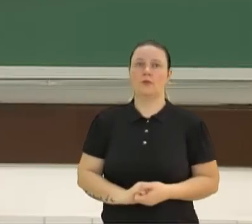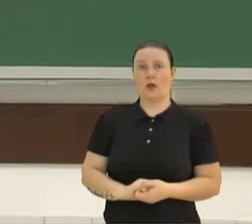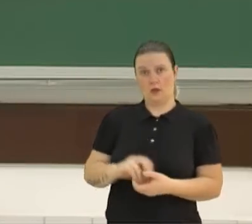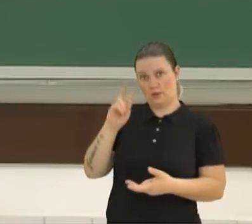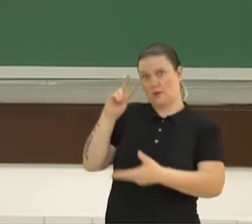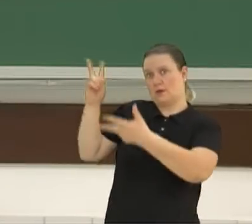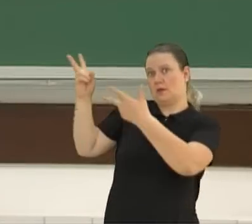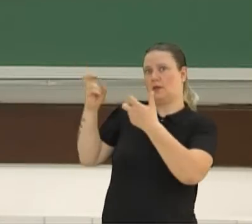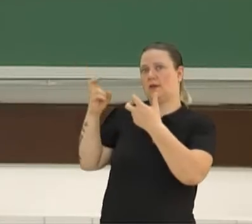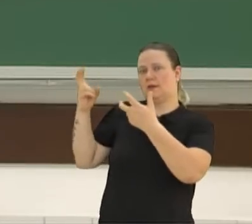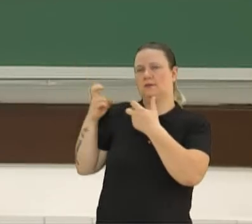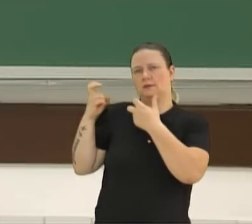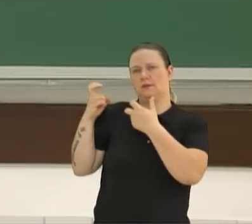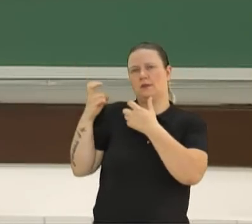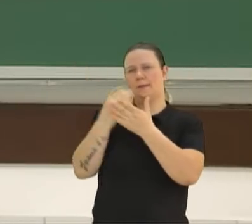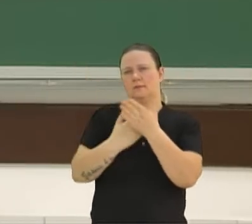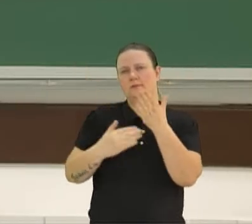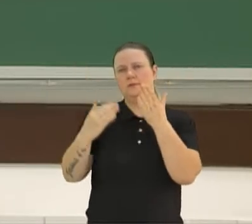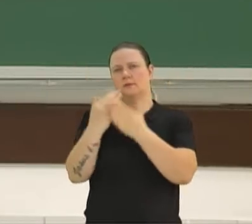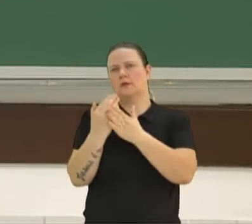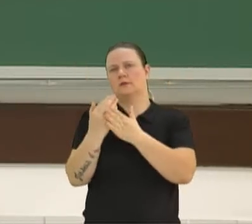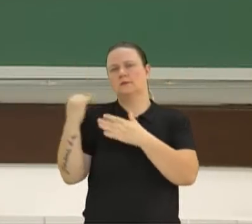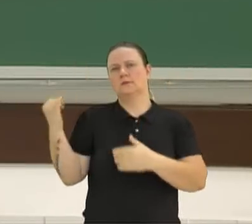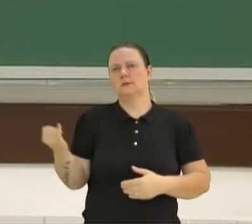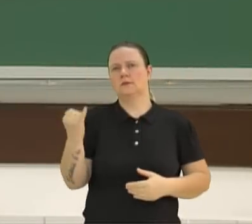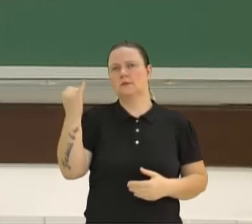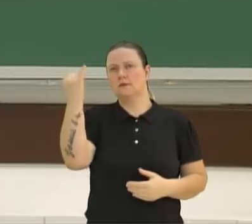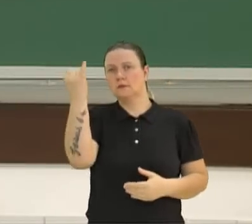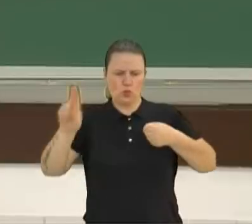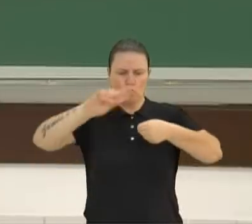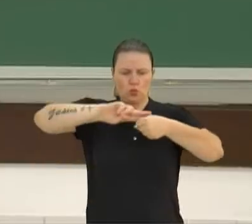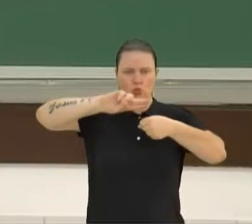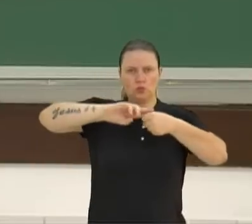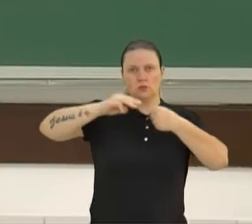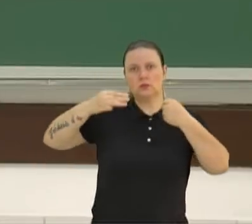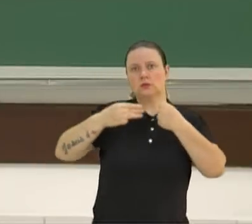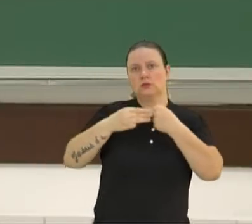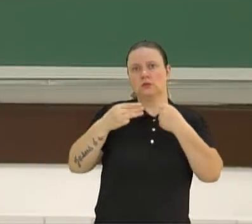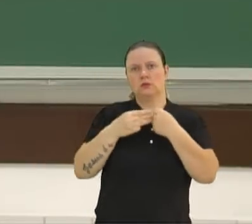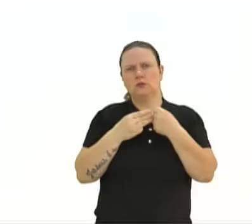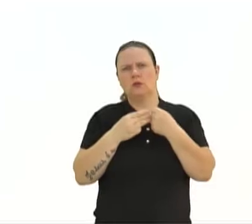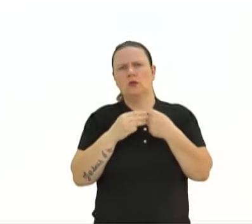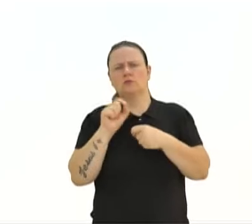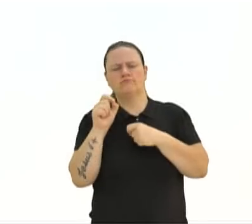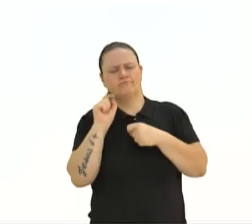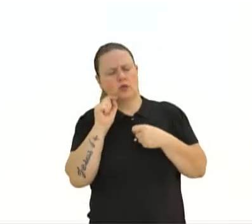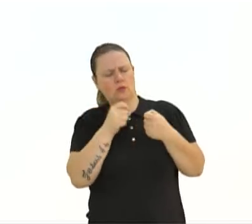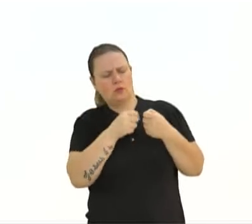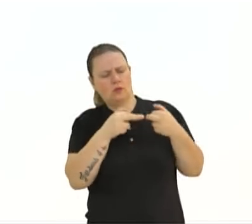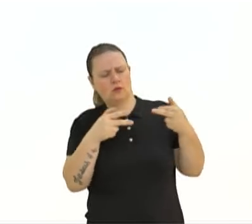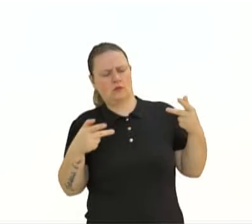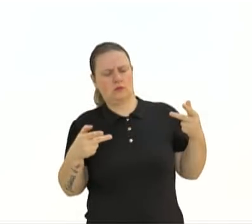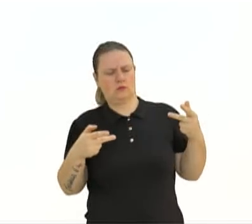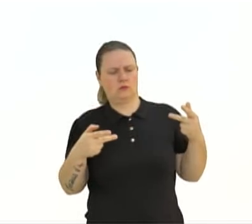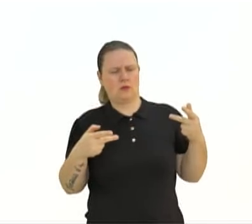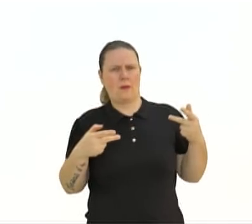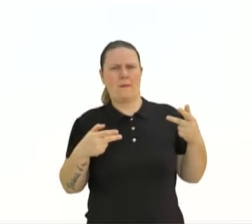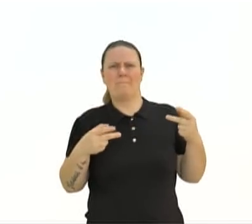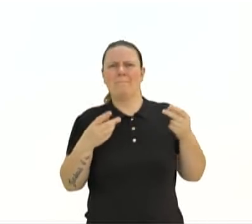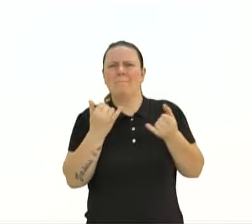protege. A membrana que o protege, ela pode ser encontrada com diversos nomes.